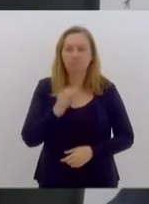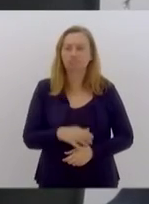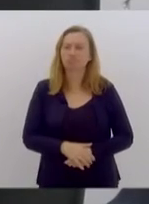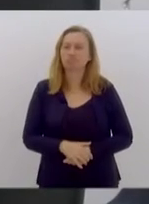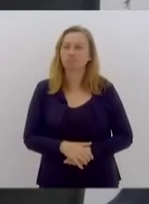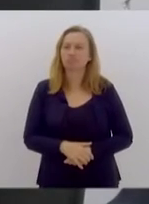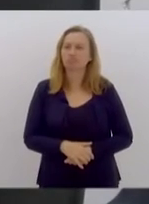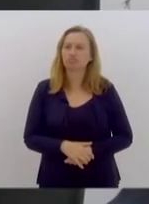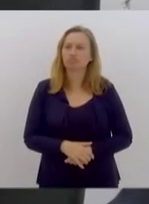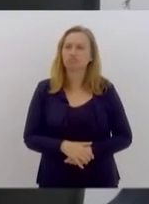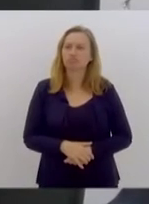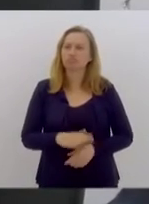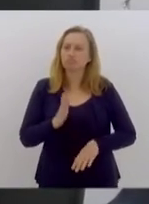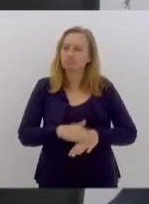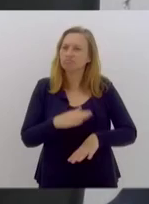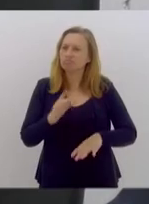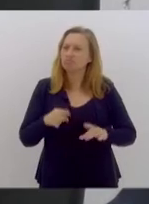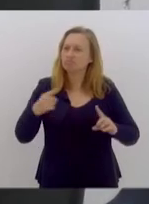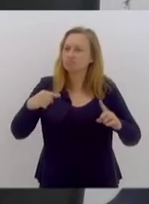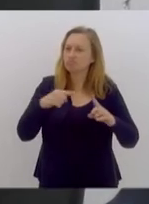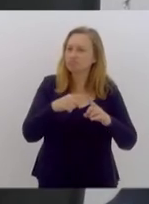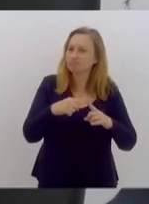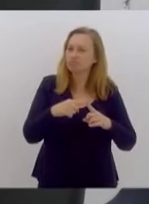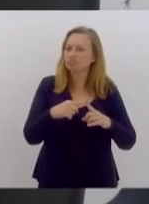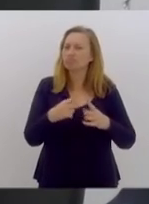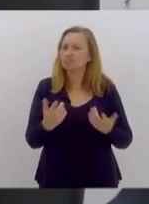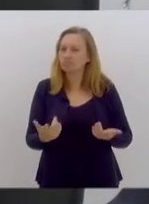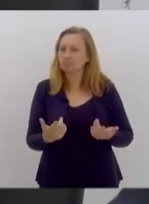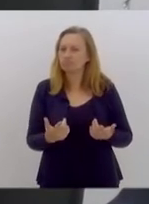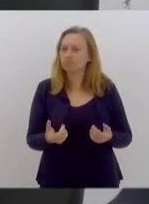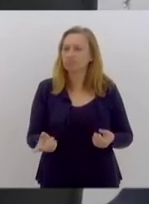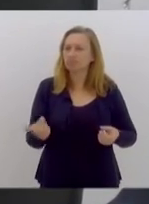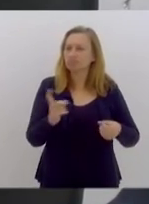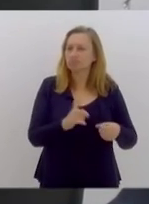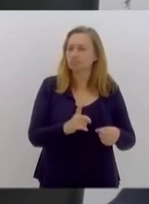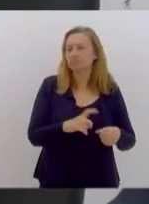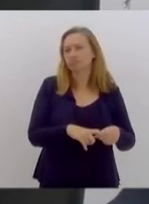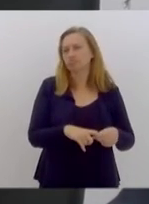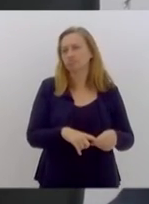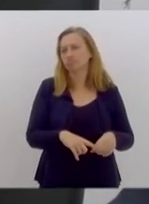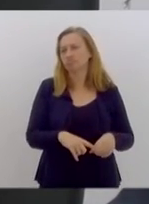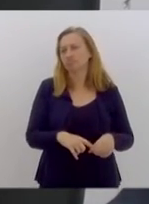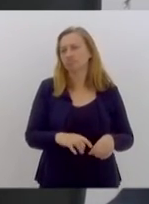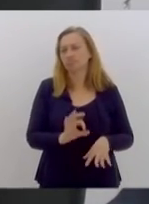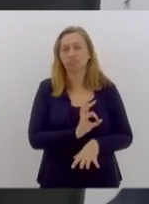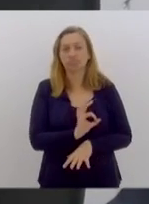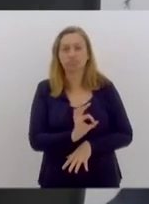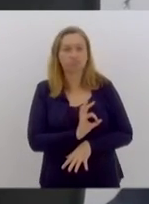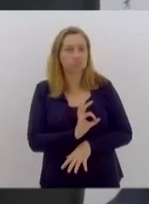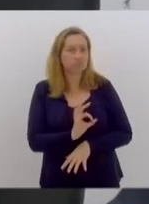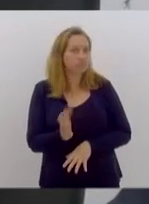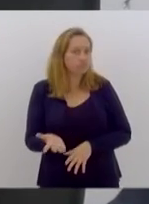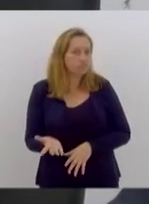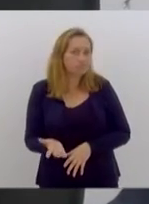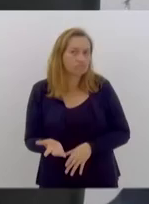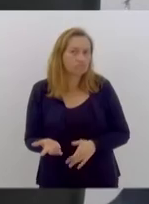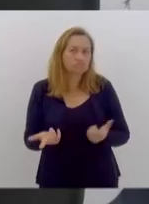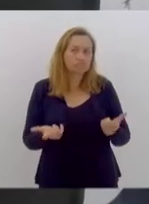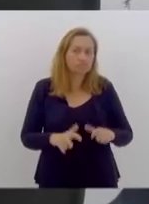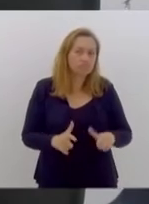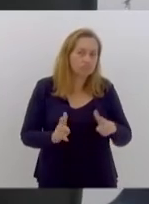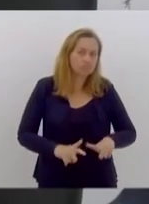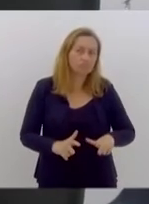mais objetivo na questão do relatório a volta do batalhão Ferroviário porque se perder vai continuar